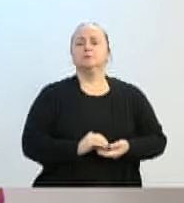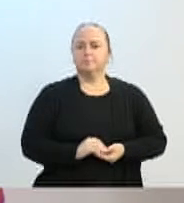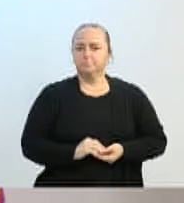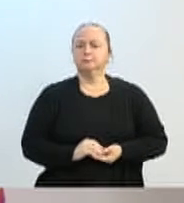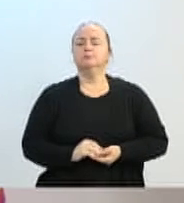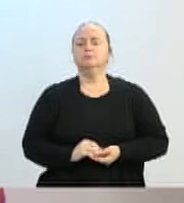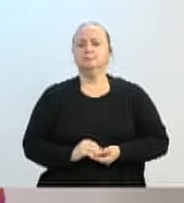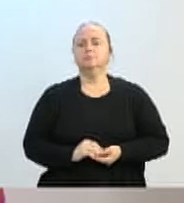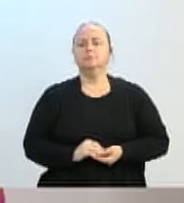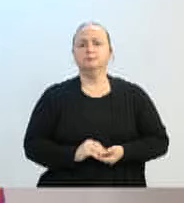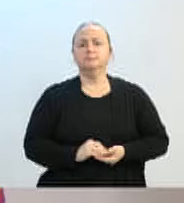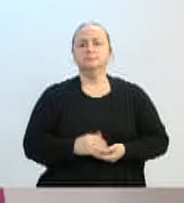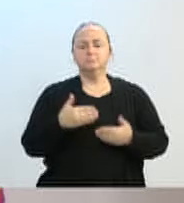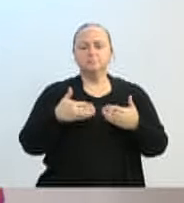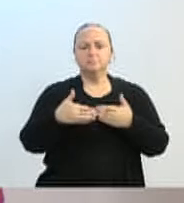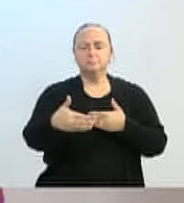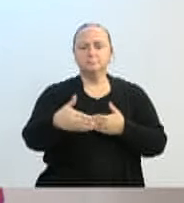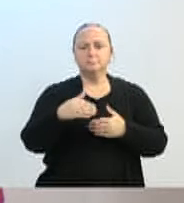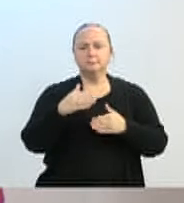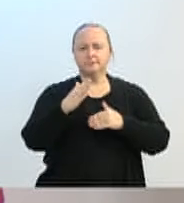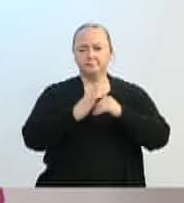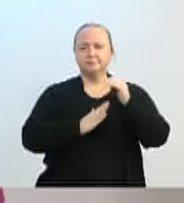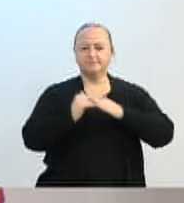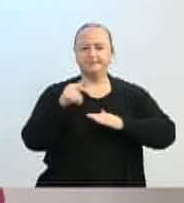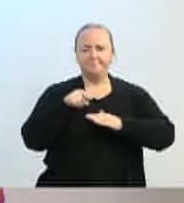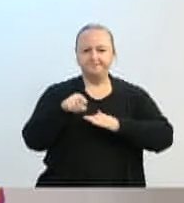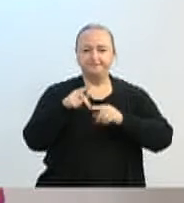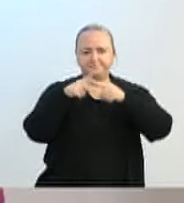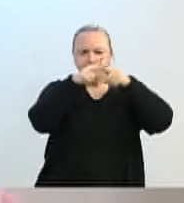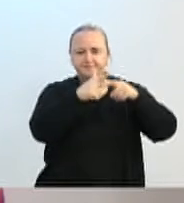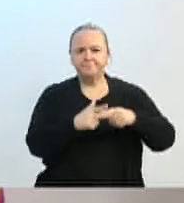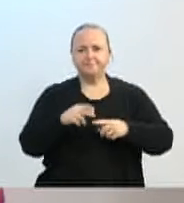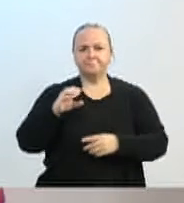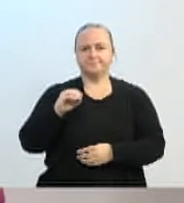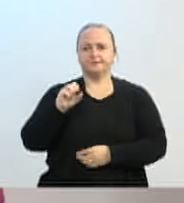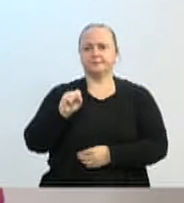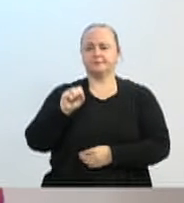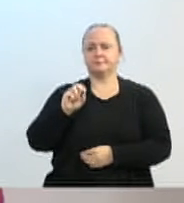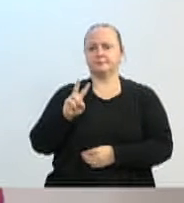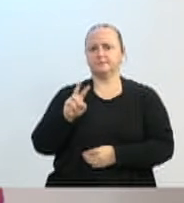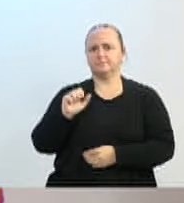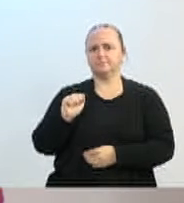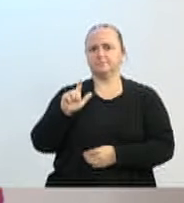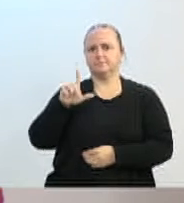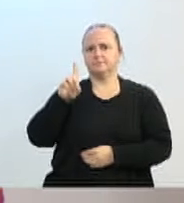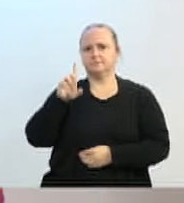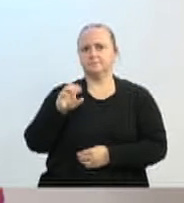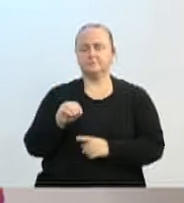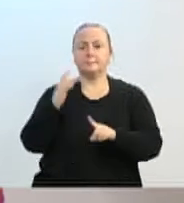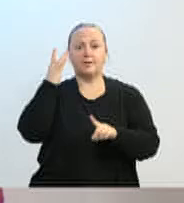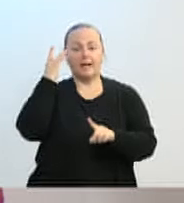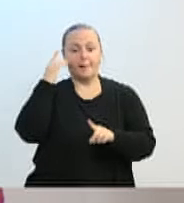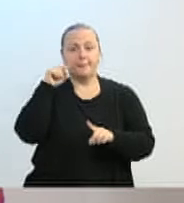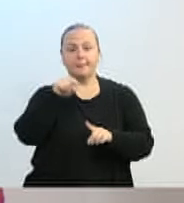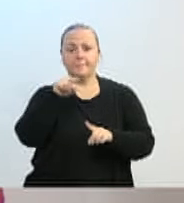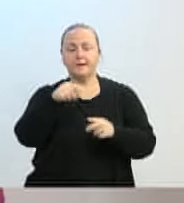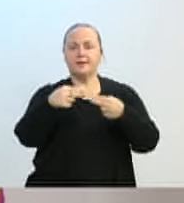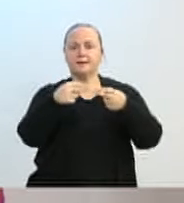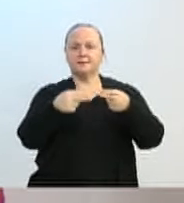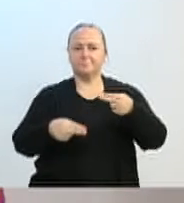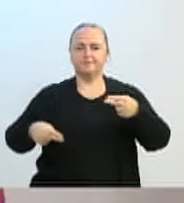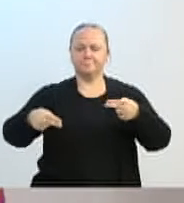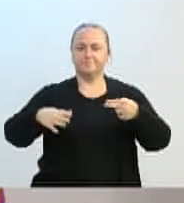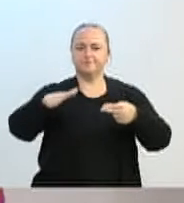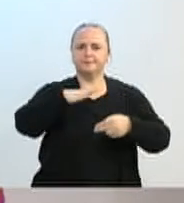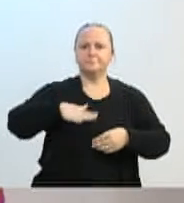da entrega do CI Oswald Deschamps, na região do Garcia. Amanhã temos essa unidade sendo entregue na